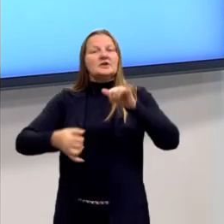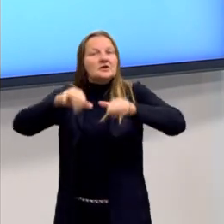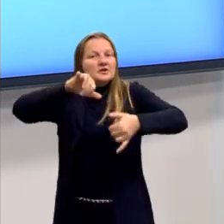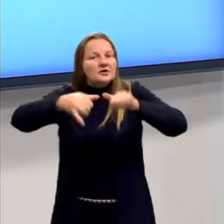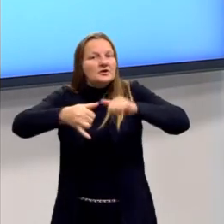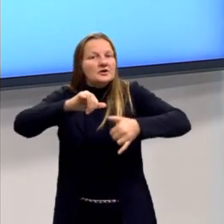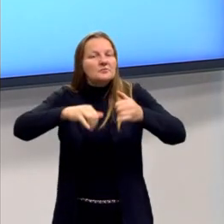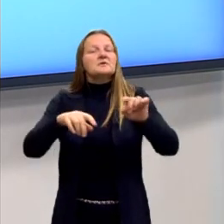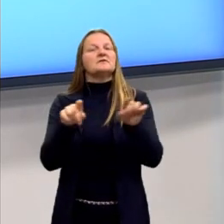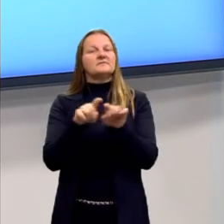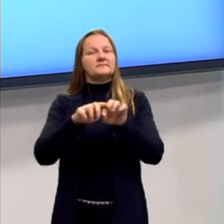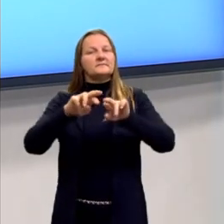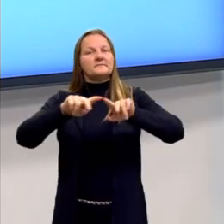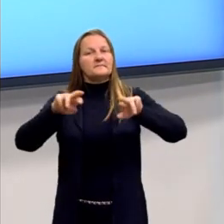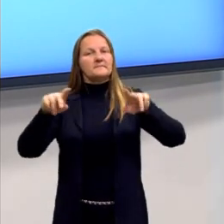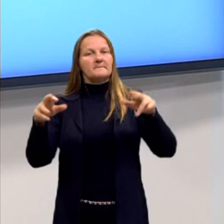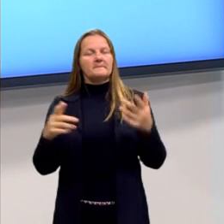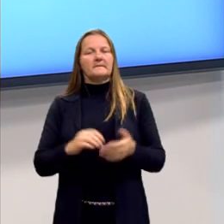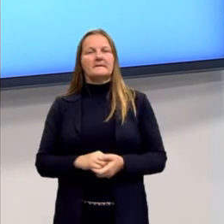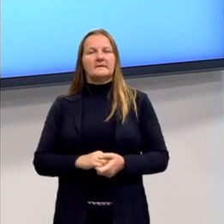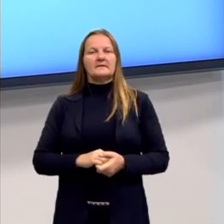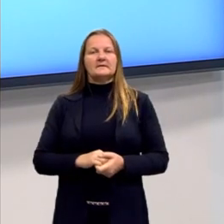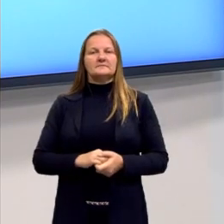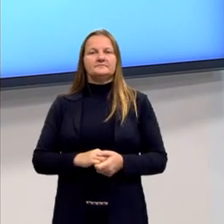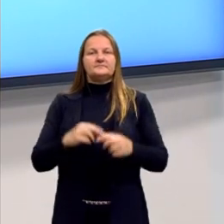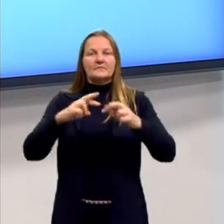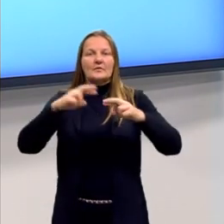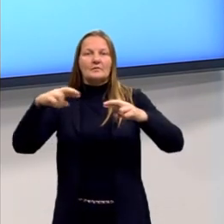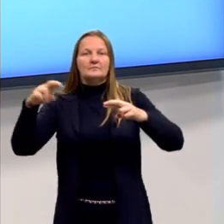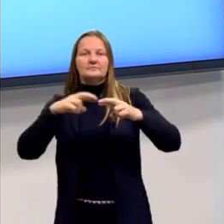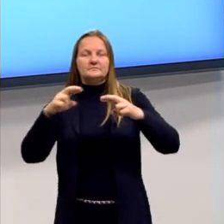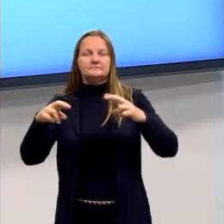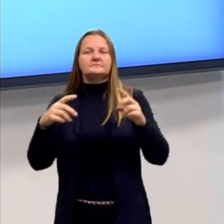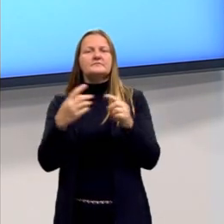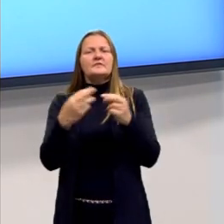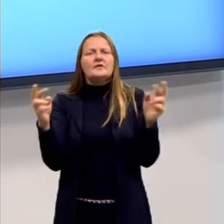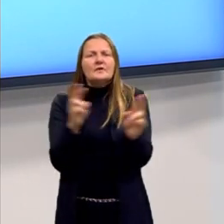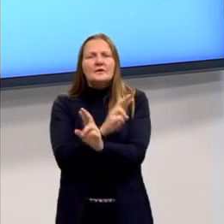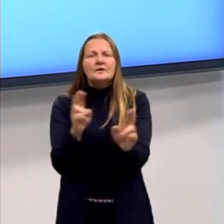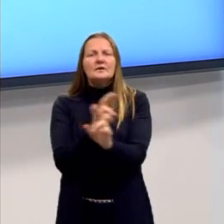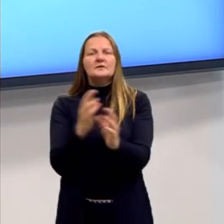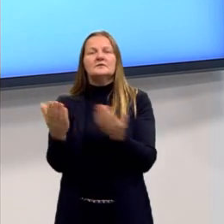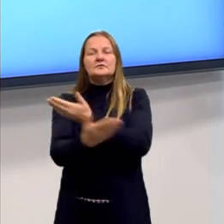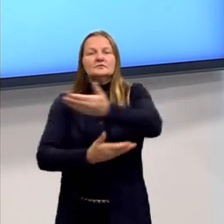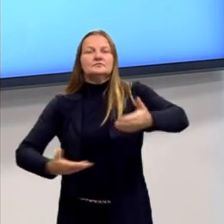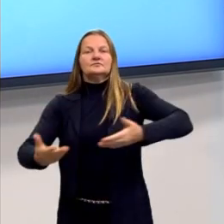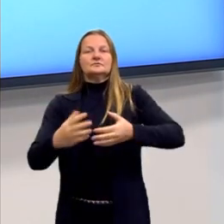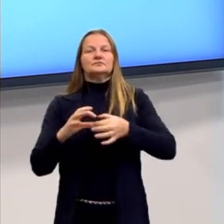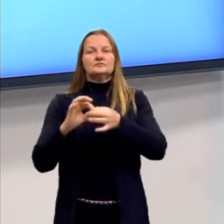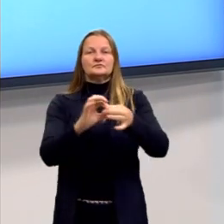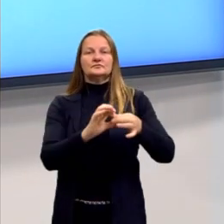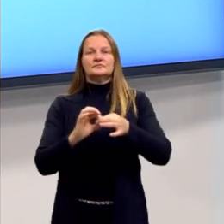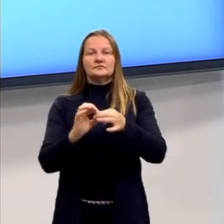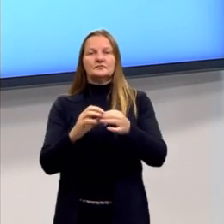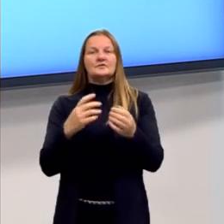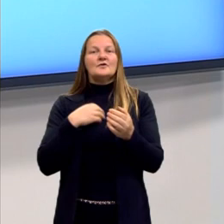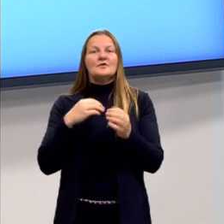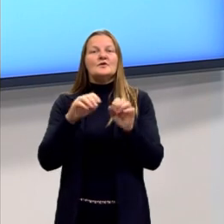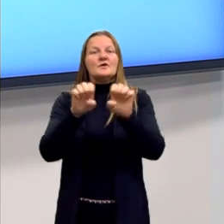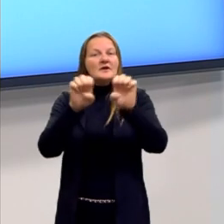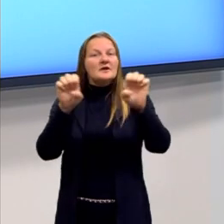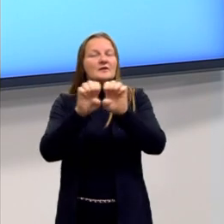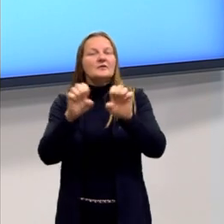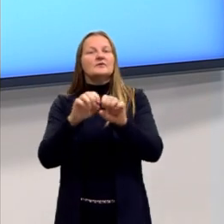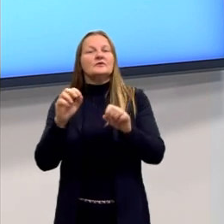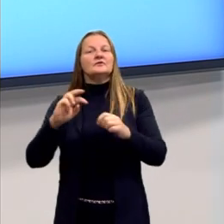da química todas essas relações aí que eu trouxe para vocês elas estão ligadas as nossas